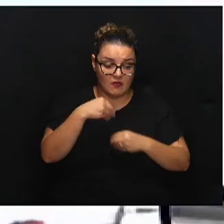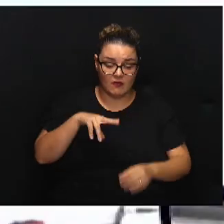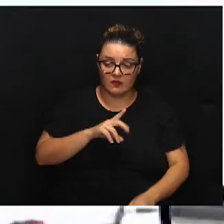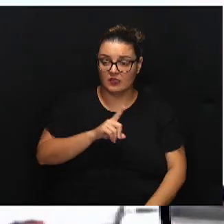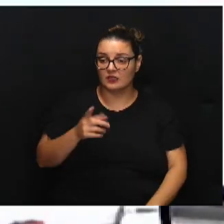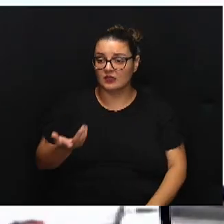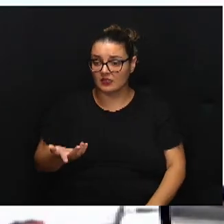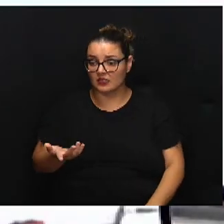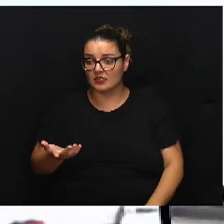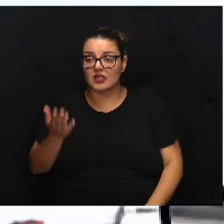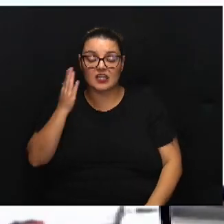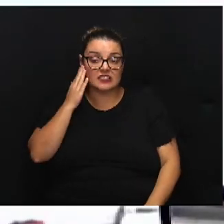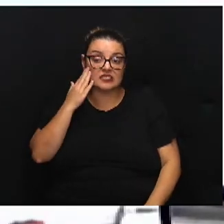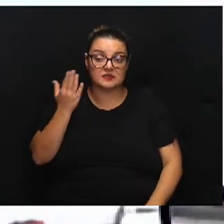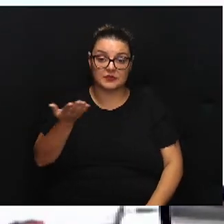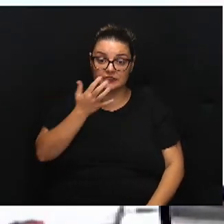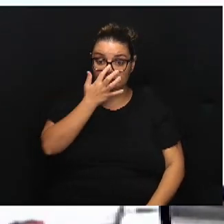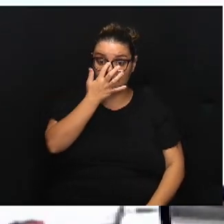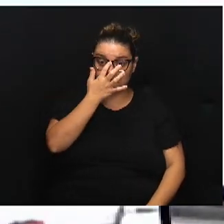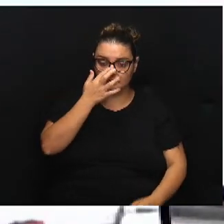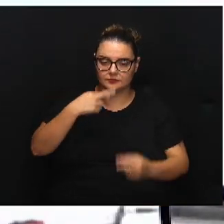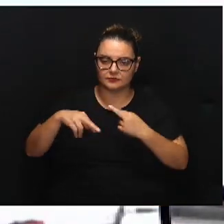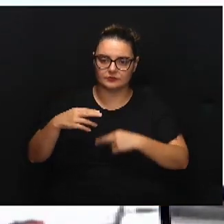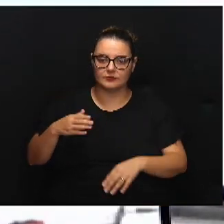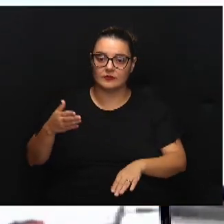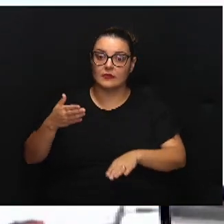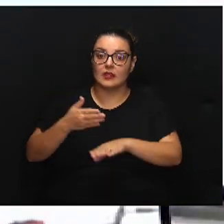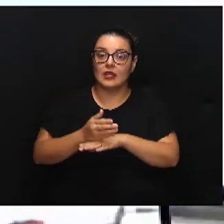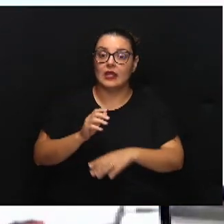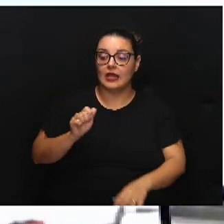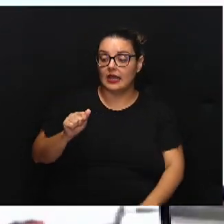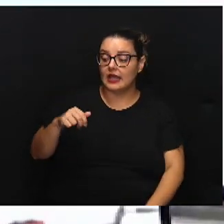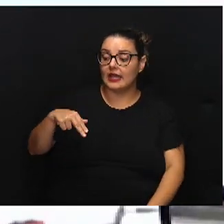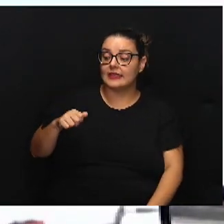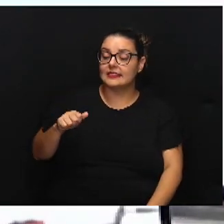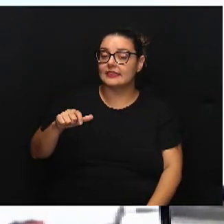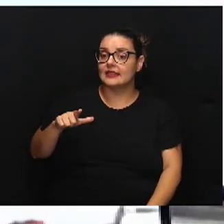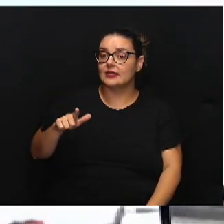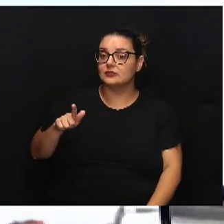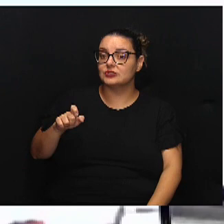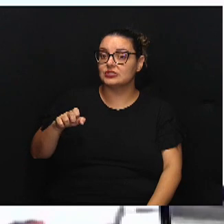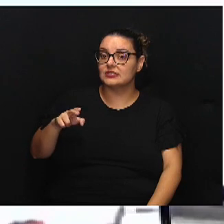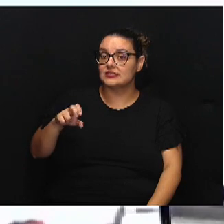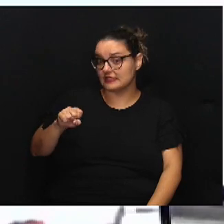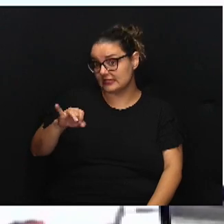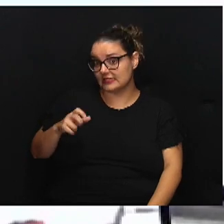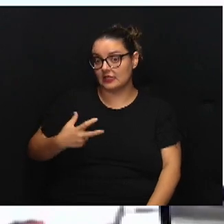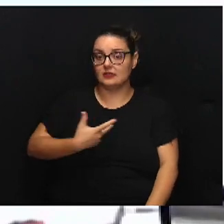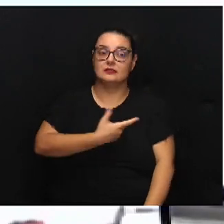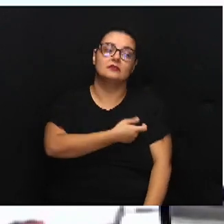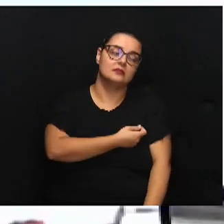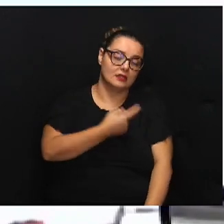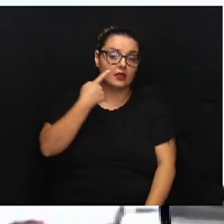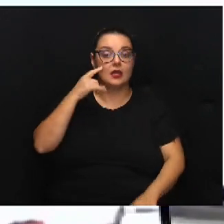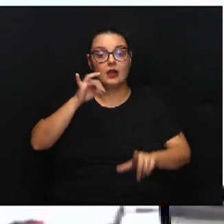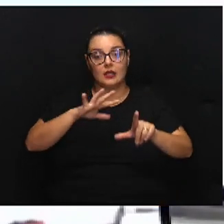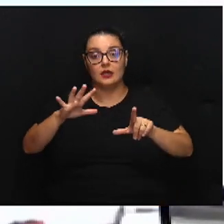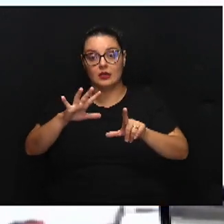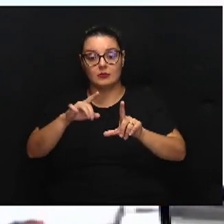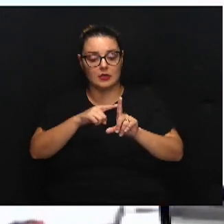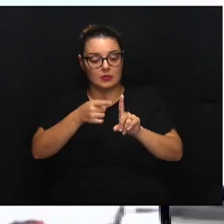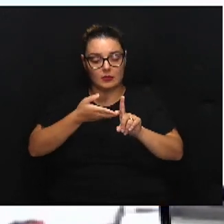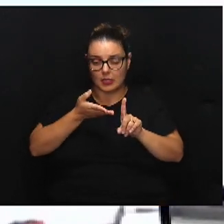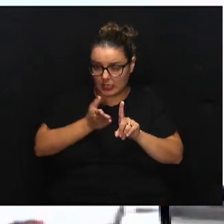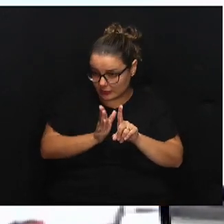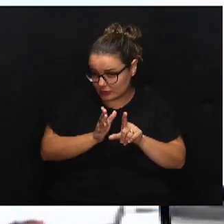está sabendo, né, da questão do acesso à analgesia, porque a dor a imagem da dor do parto, do